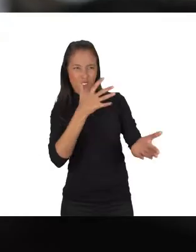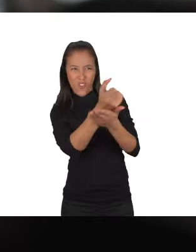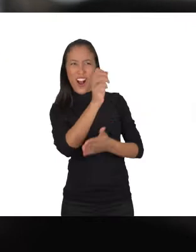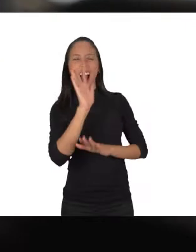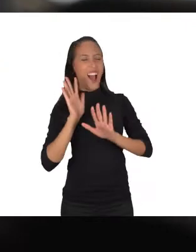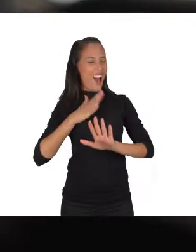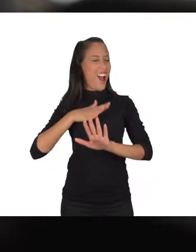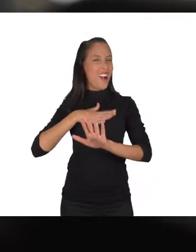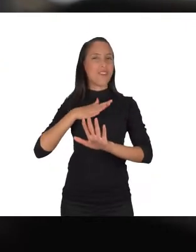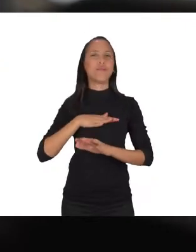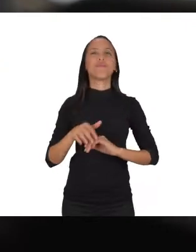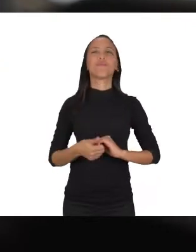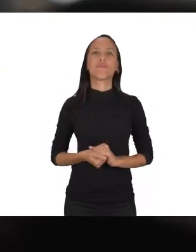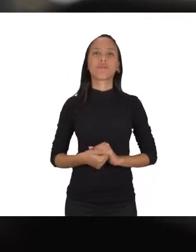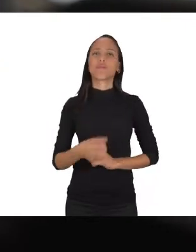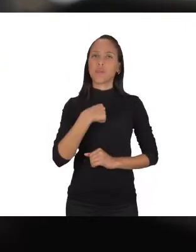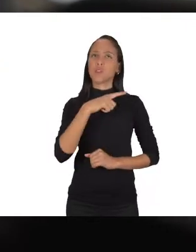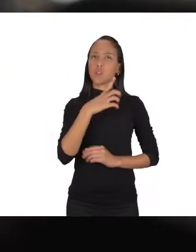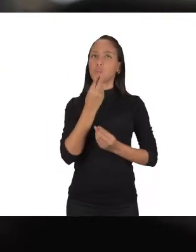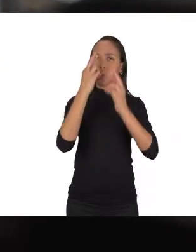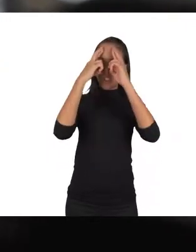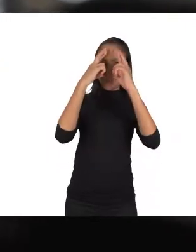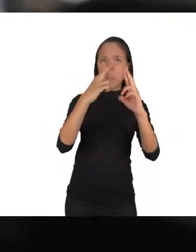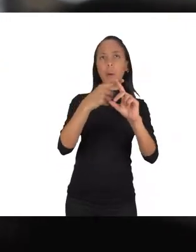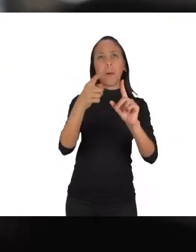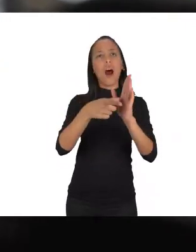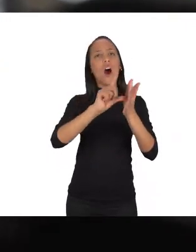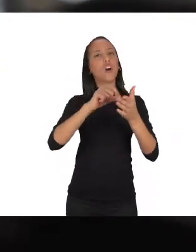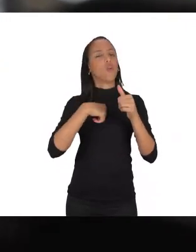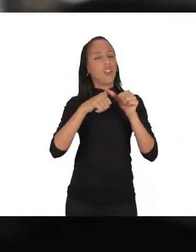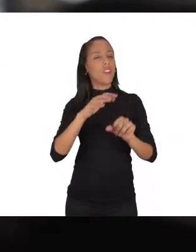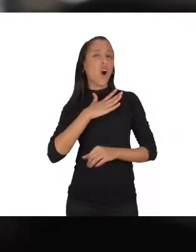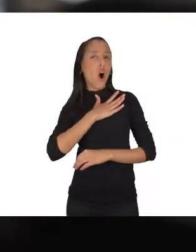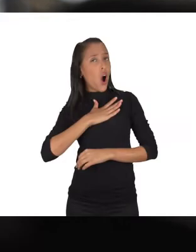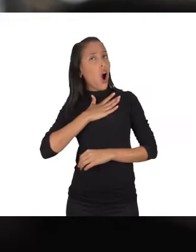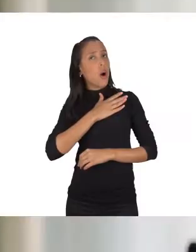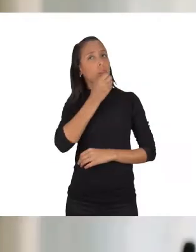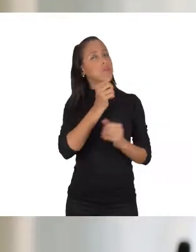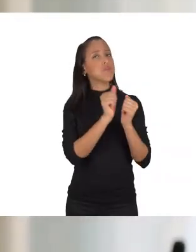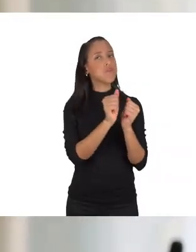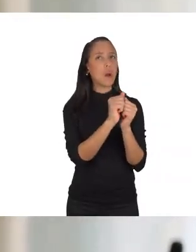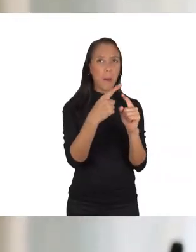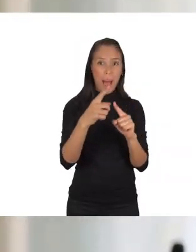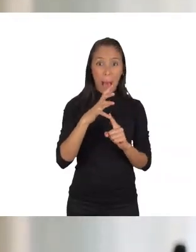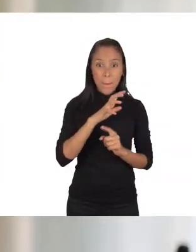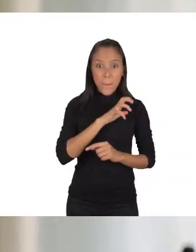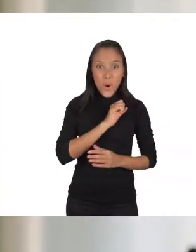ele. Eu respeitava muito ele, mas eu gostava dele, assim, era uma companhia boa, mas eu não